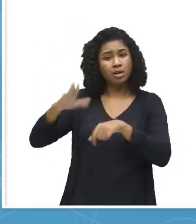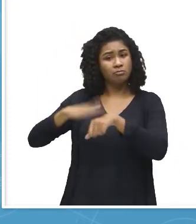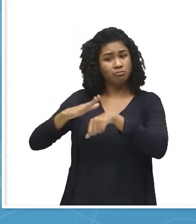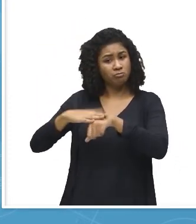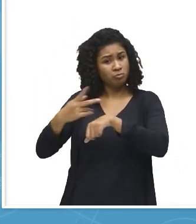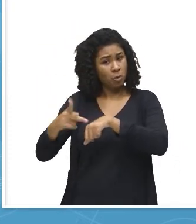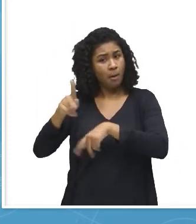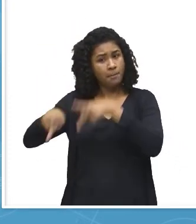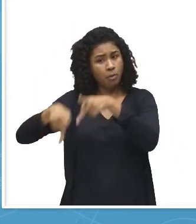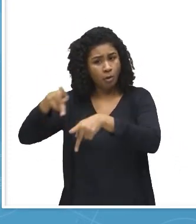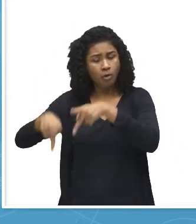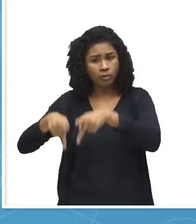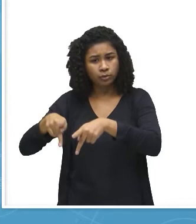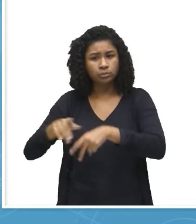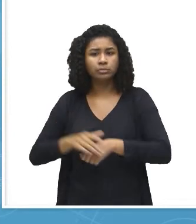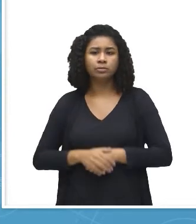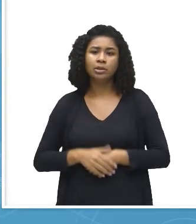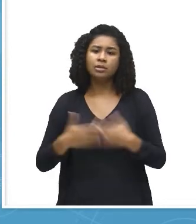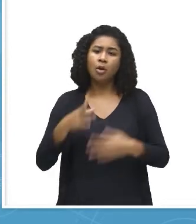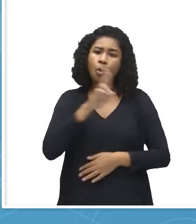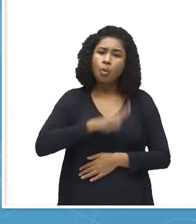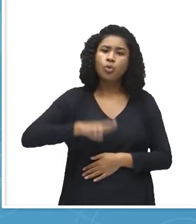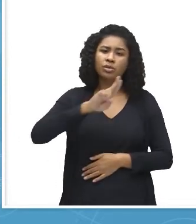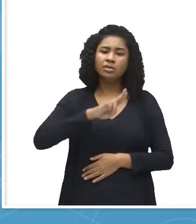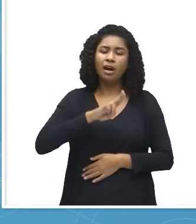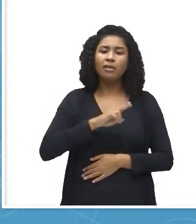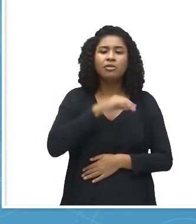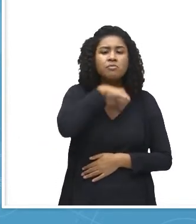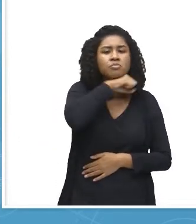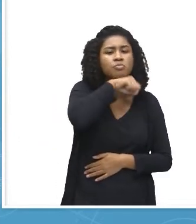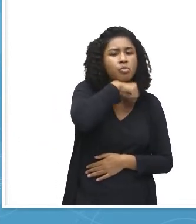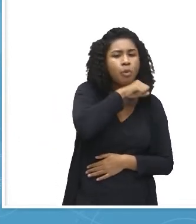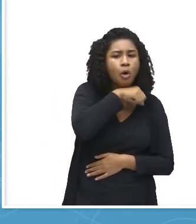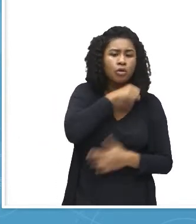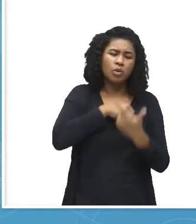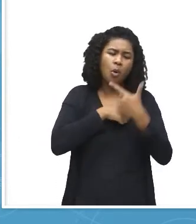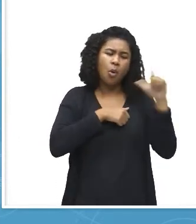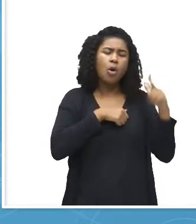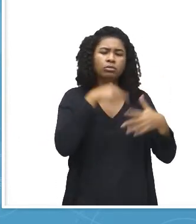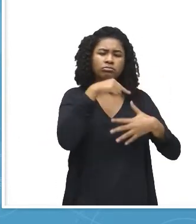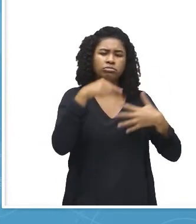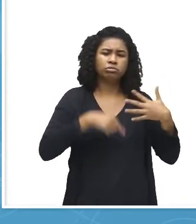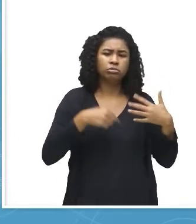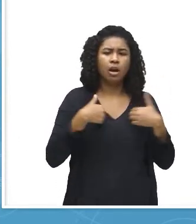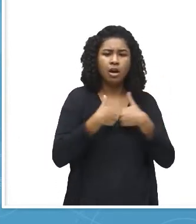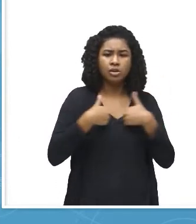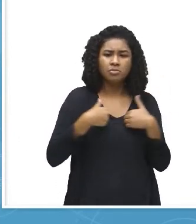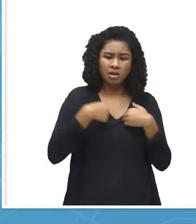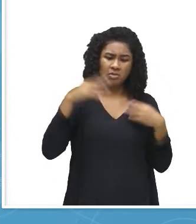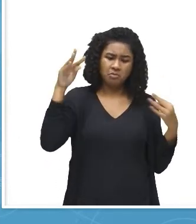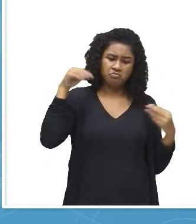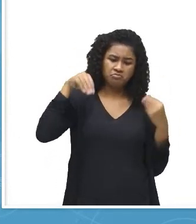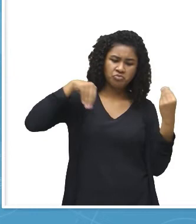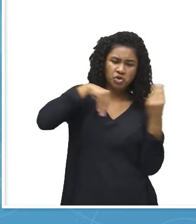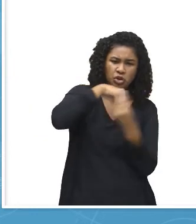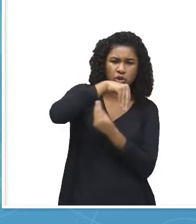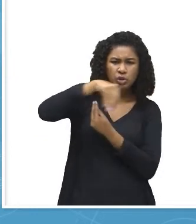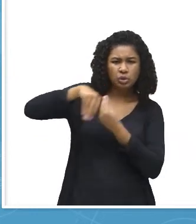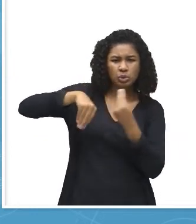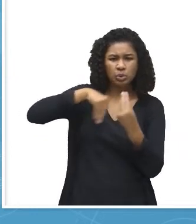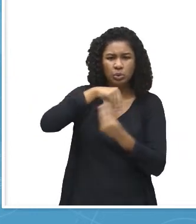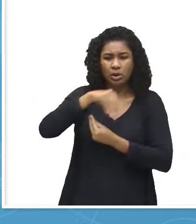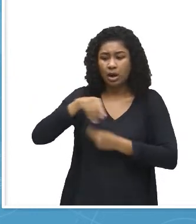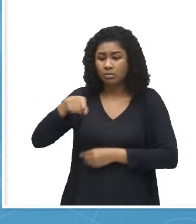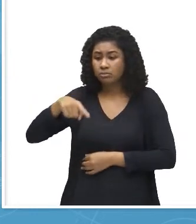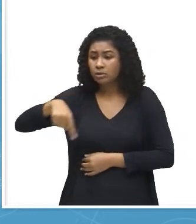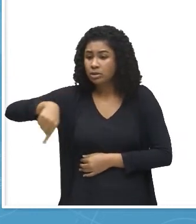para os indianos, e da gordura de porcos, os animais considerados imundos para o hinduísmo. Quer dizer, o